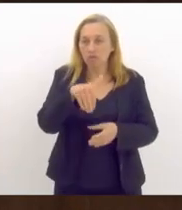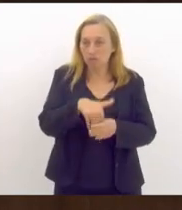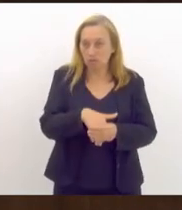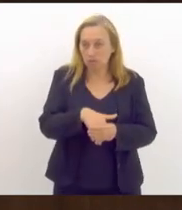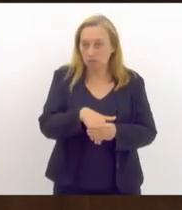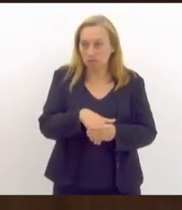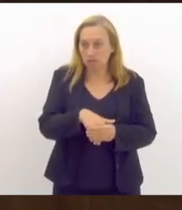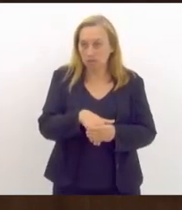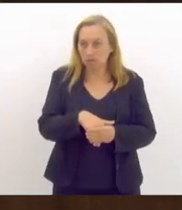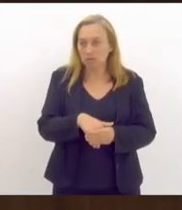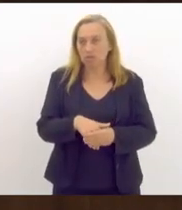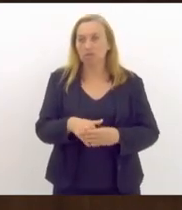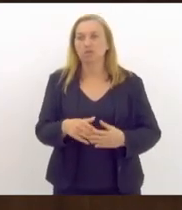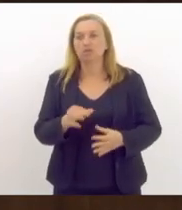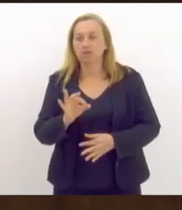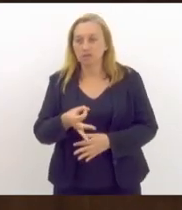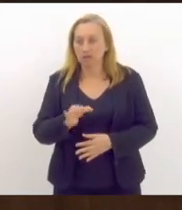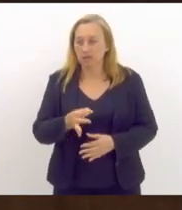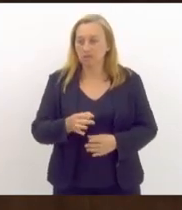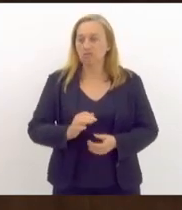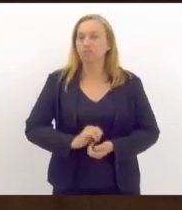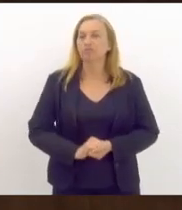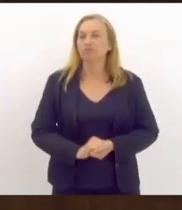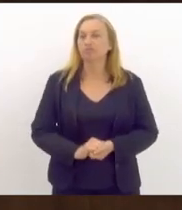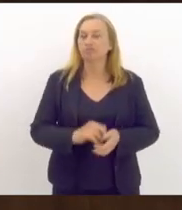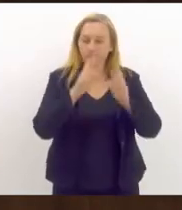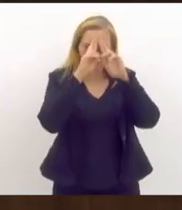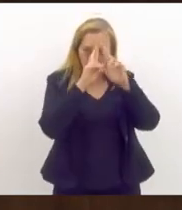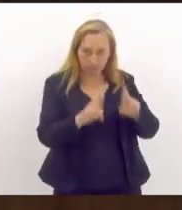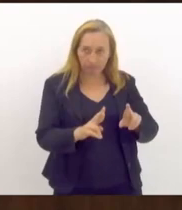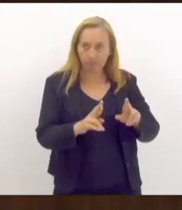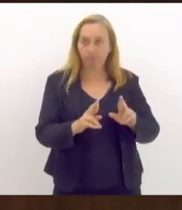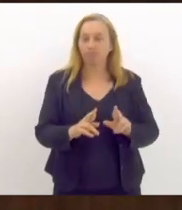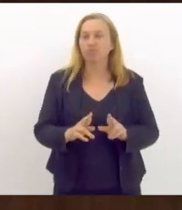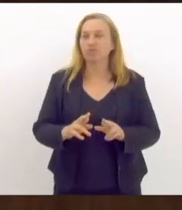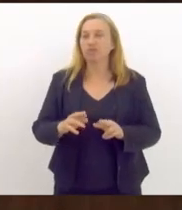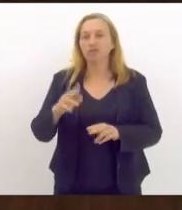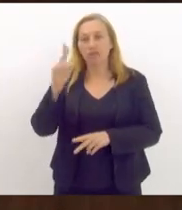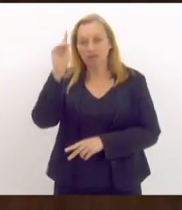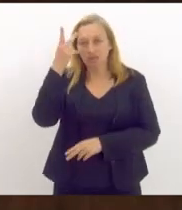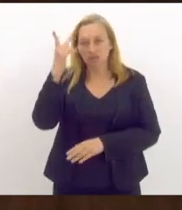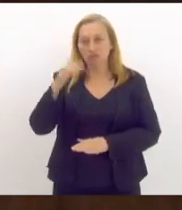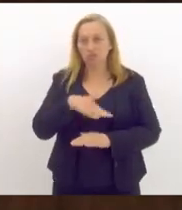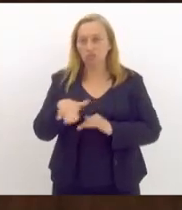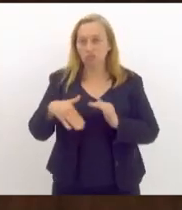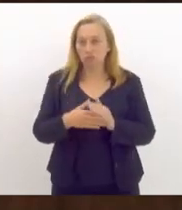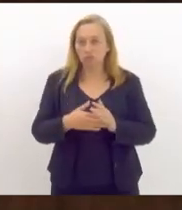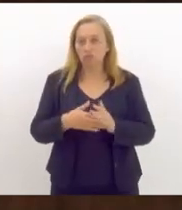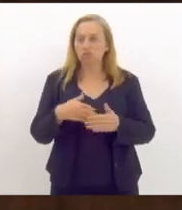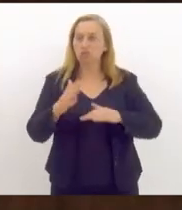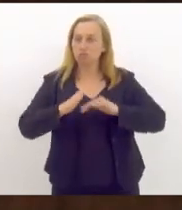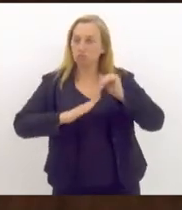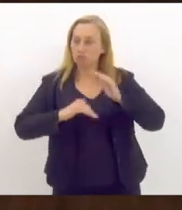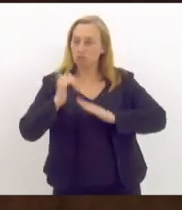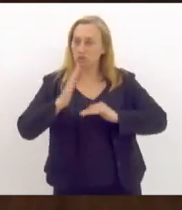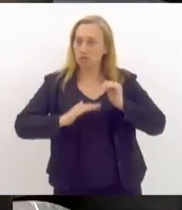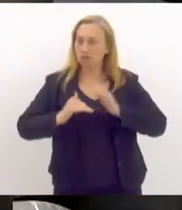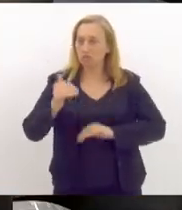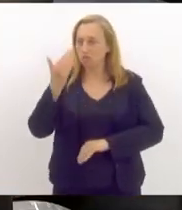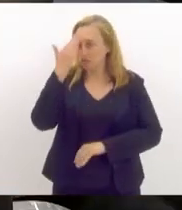como deve ser votado esse tipo de premiação em respeito a obra e a história como todo dessas profissionais dessas artistas